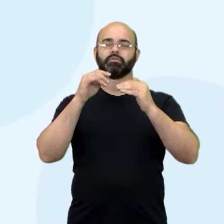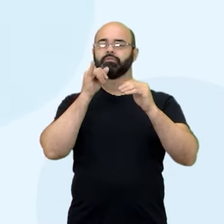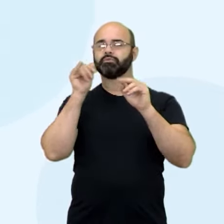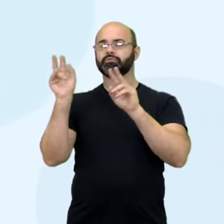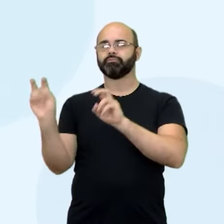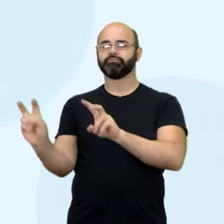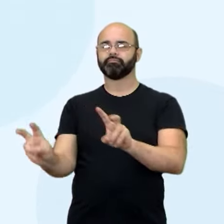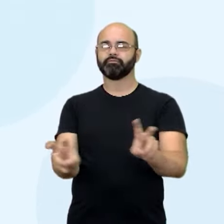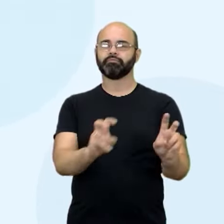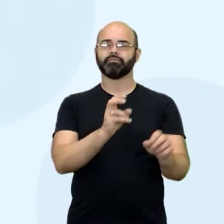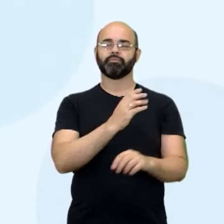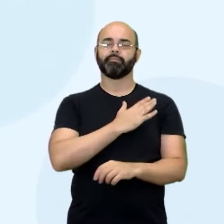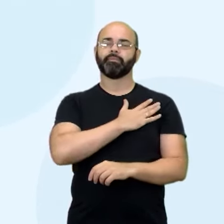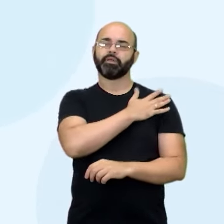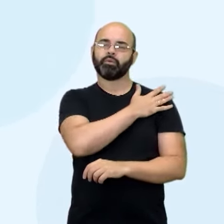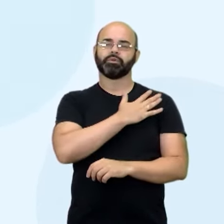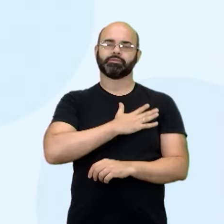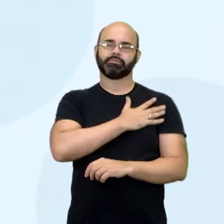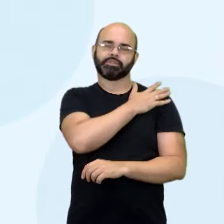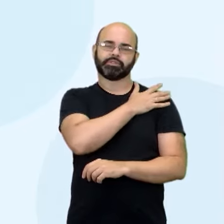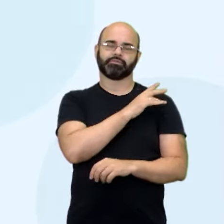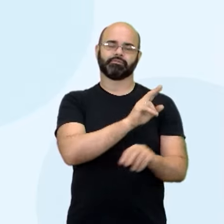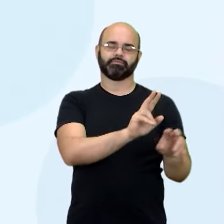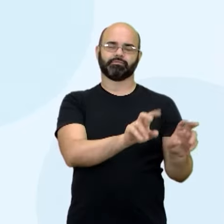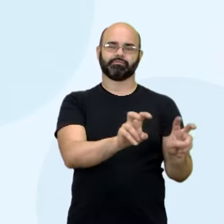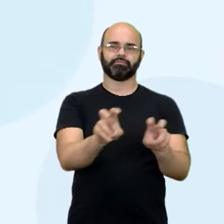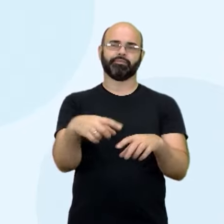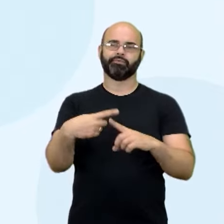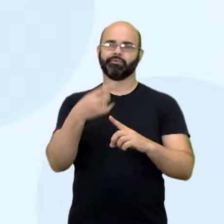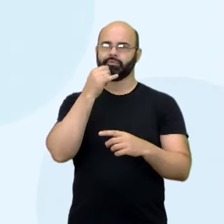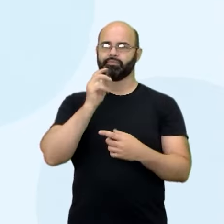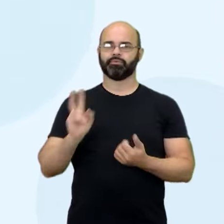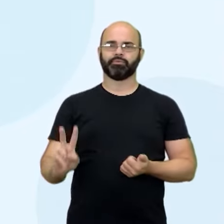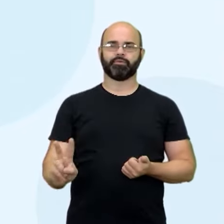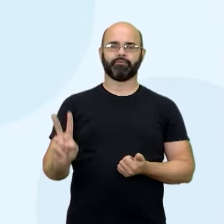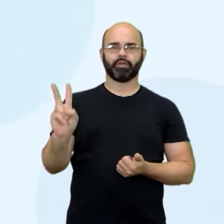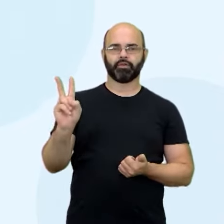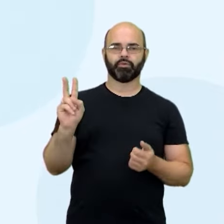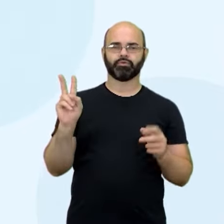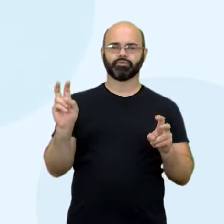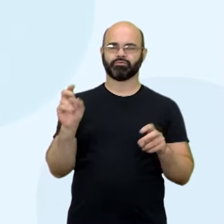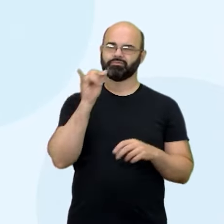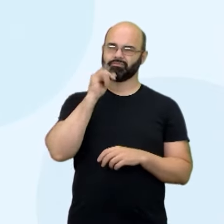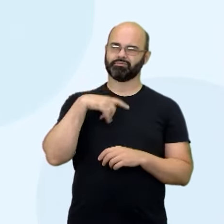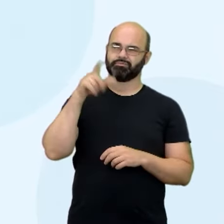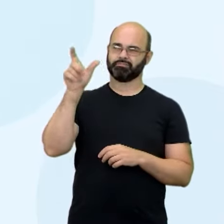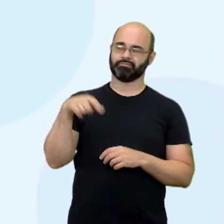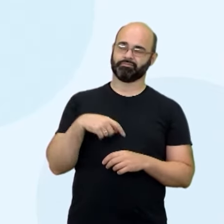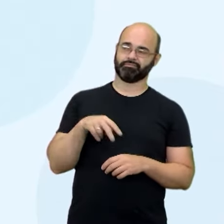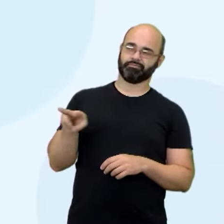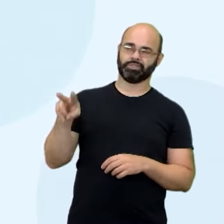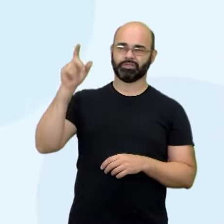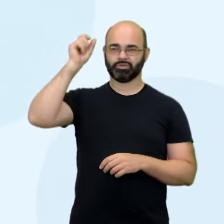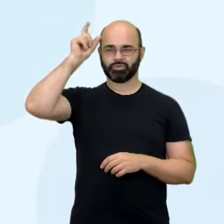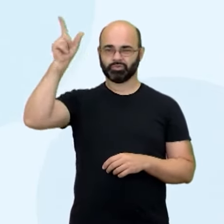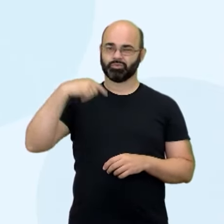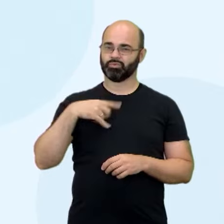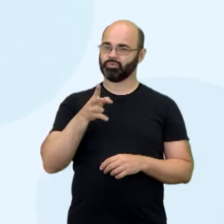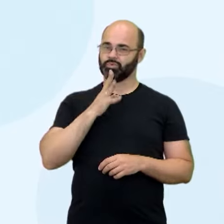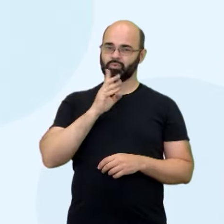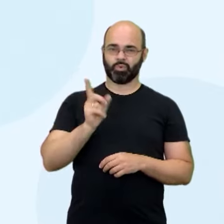de preconceito, porque temos preconceito, esse juízo de valor, muitas vezes porque não conhecemos a cultura,